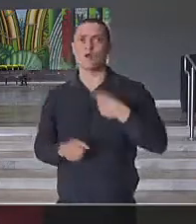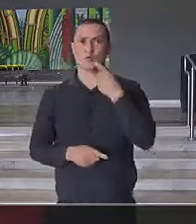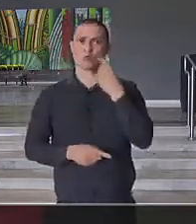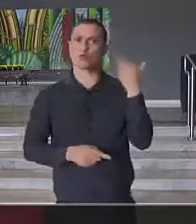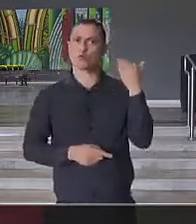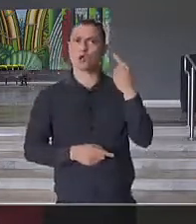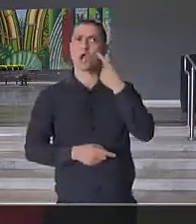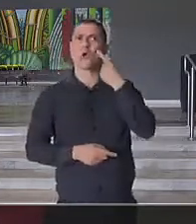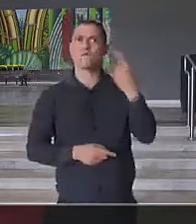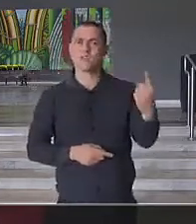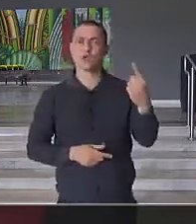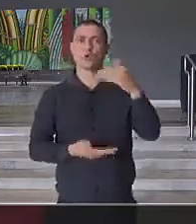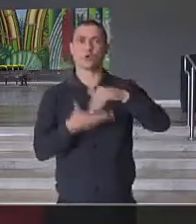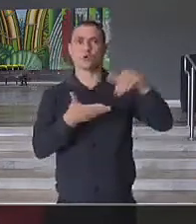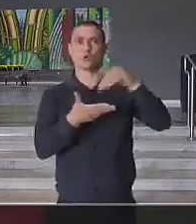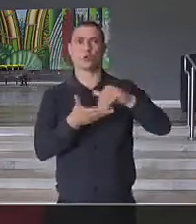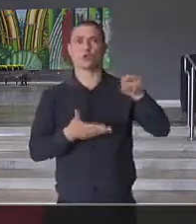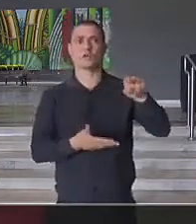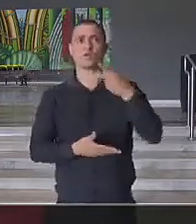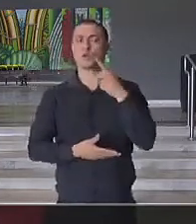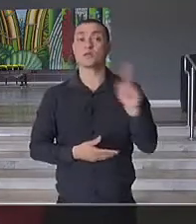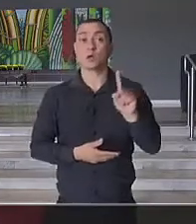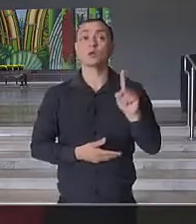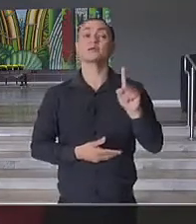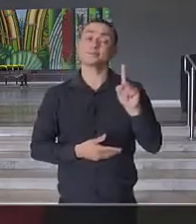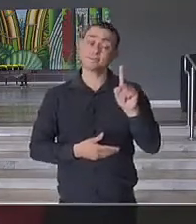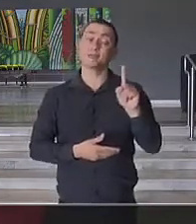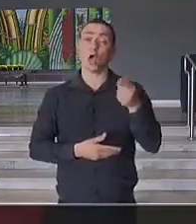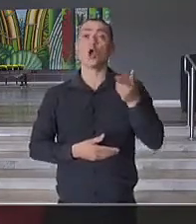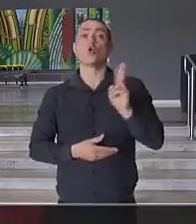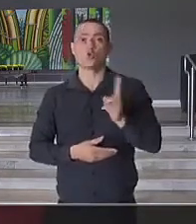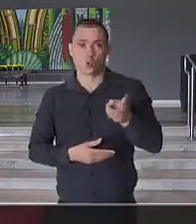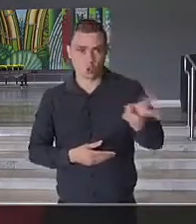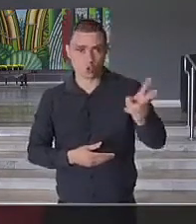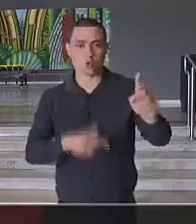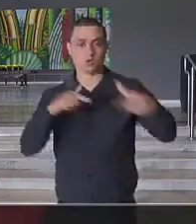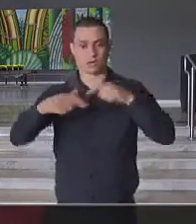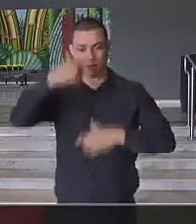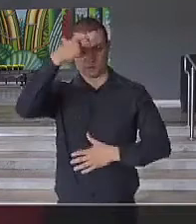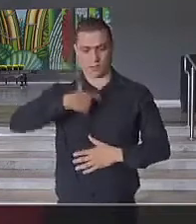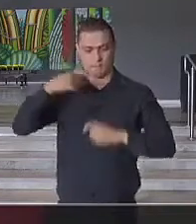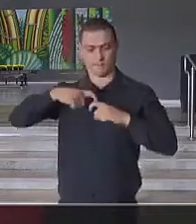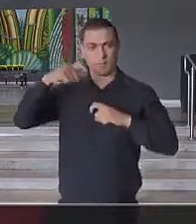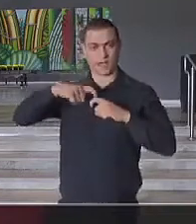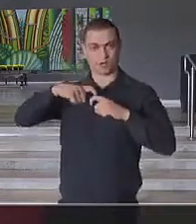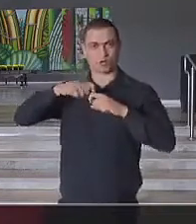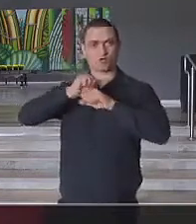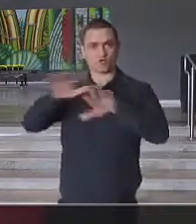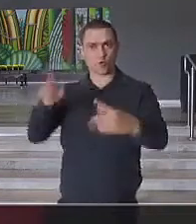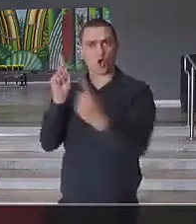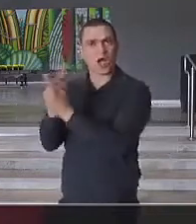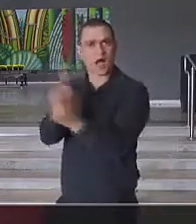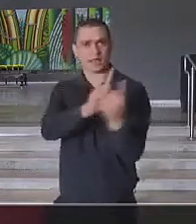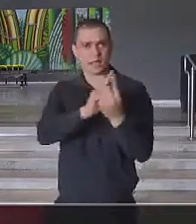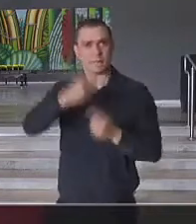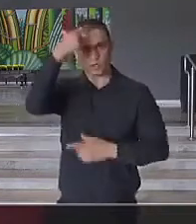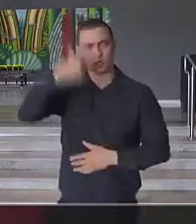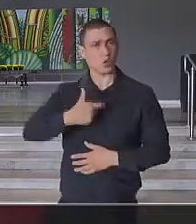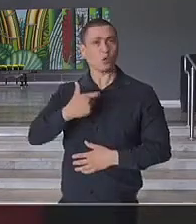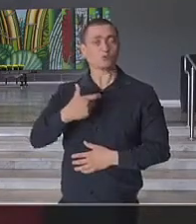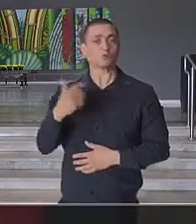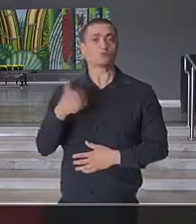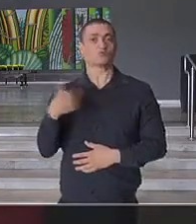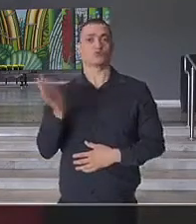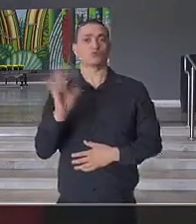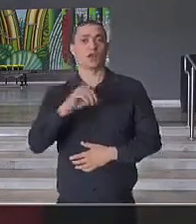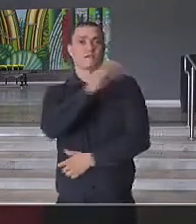ouvi o secretário dizendo que, apesar de continuar atuando como médico infectologista, atendendo pacientes de Covid,